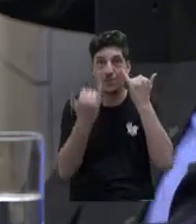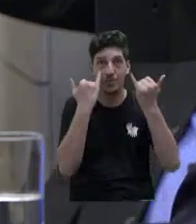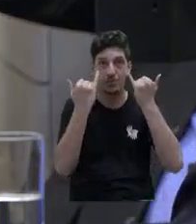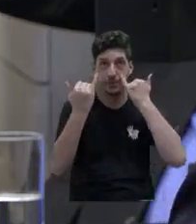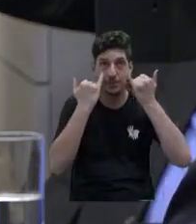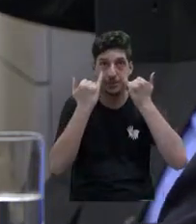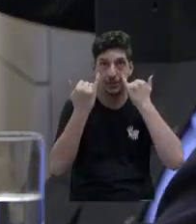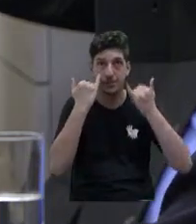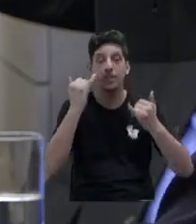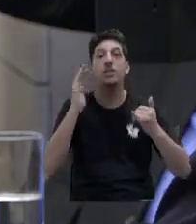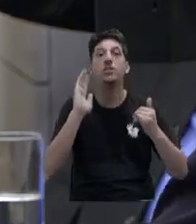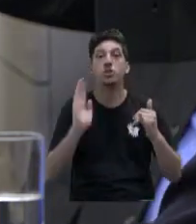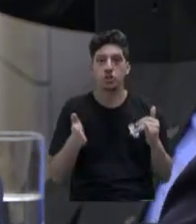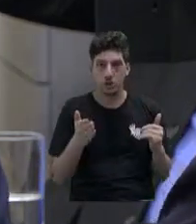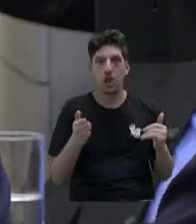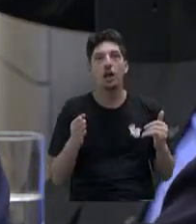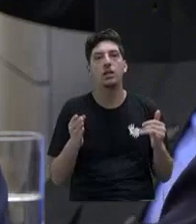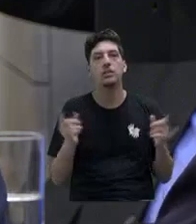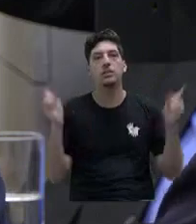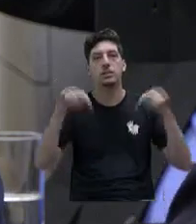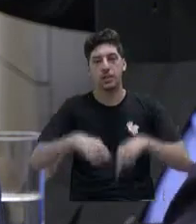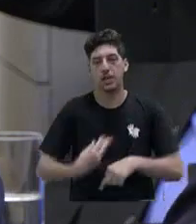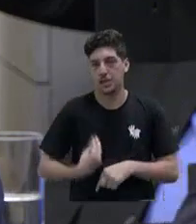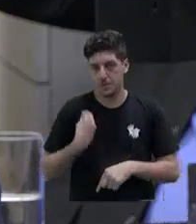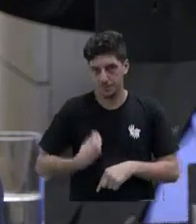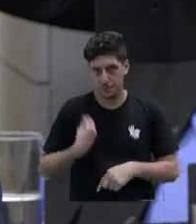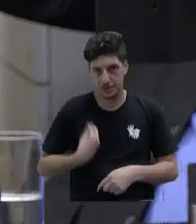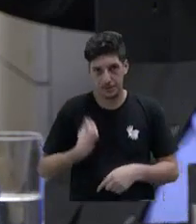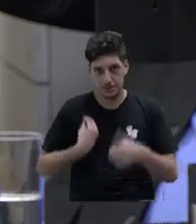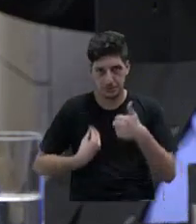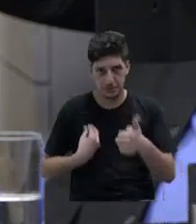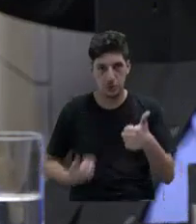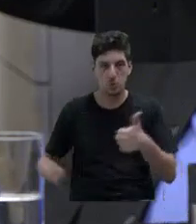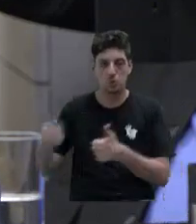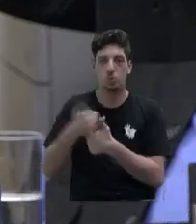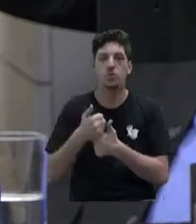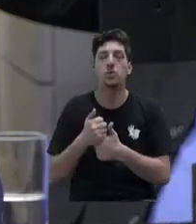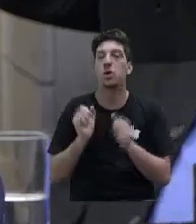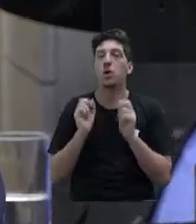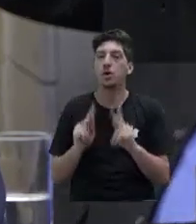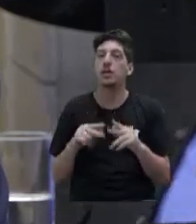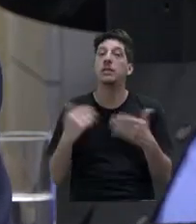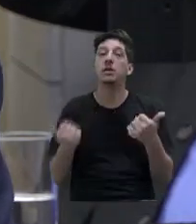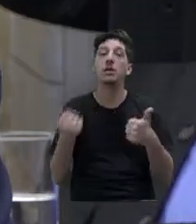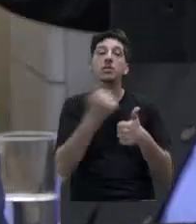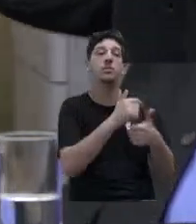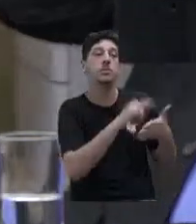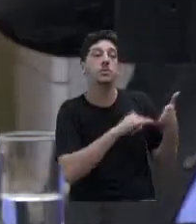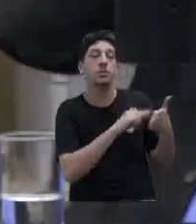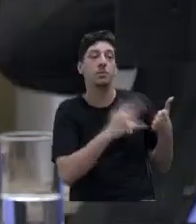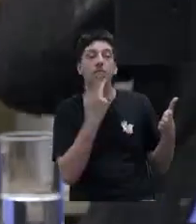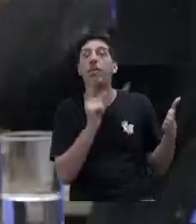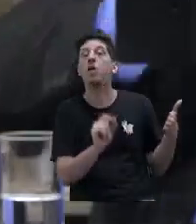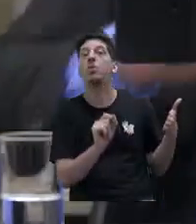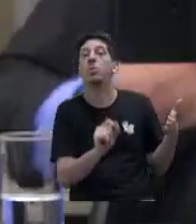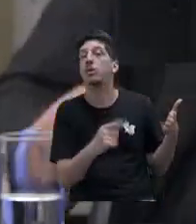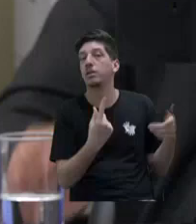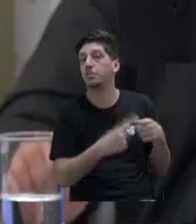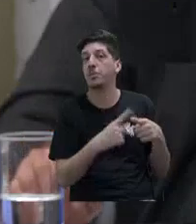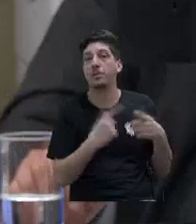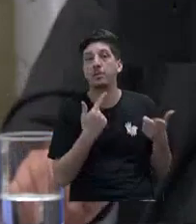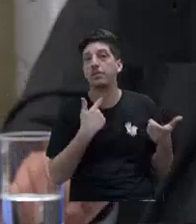de que já chegou à casa. É, esse substitutivo, né, o que, que ele traz? Porque esse é um